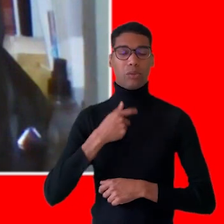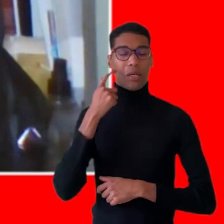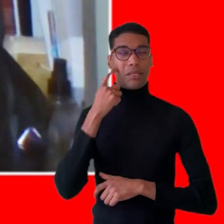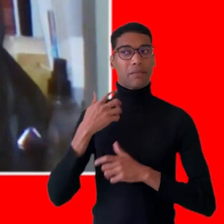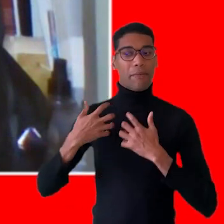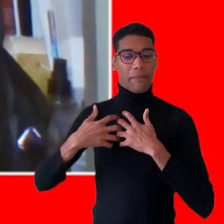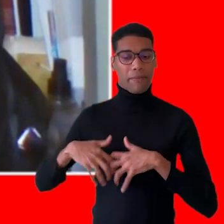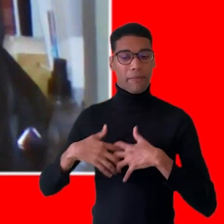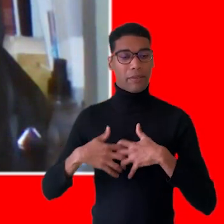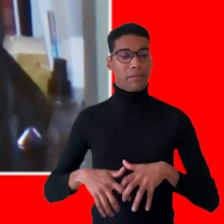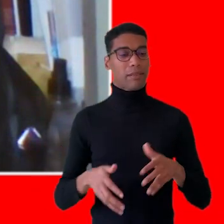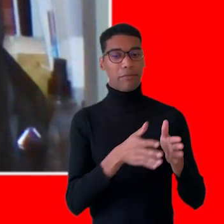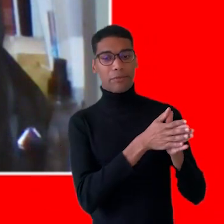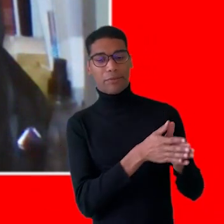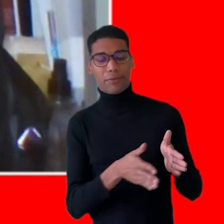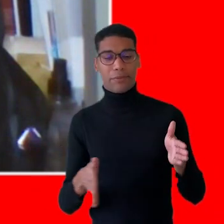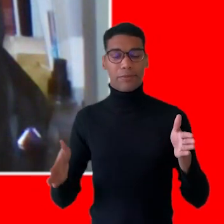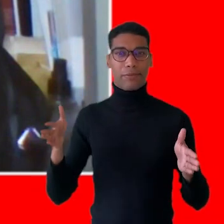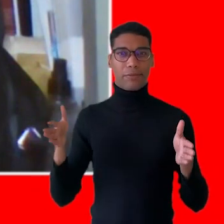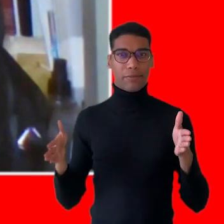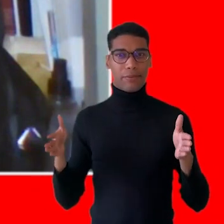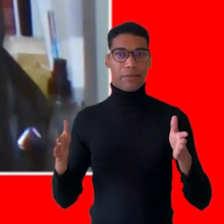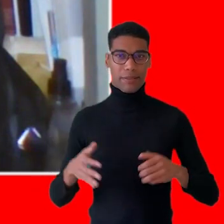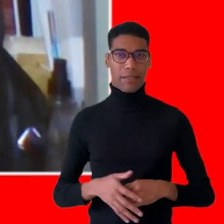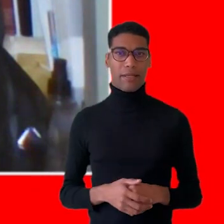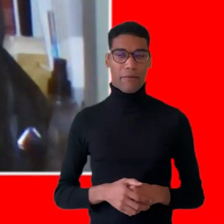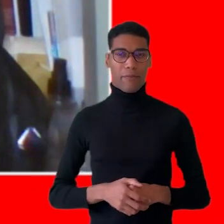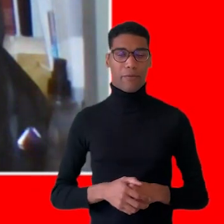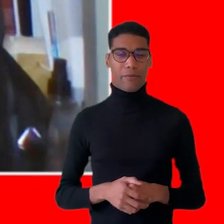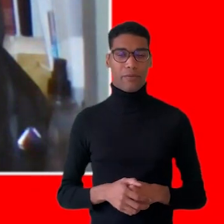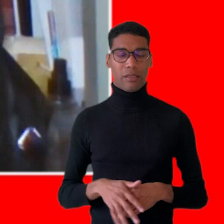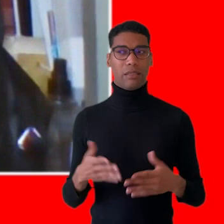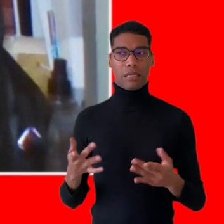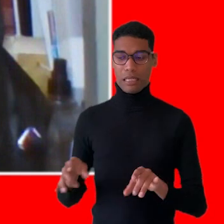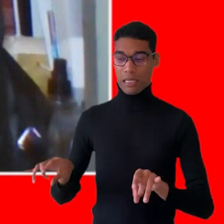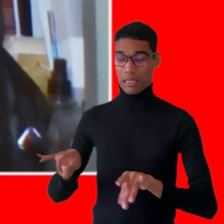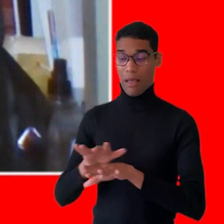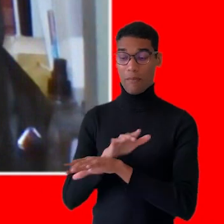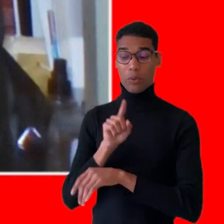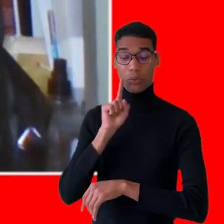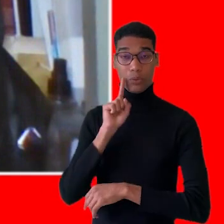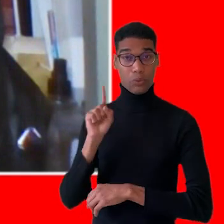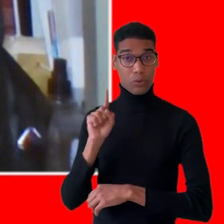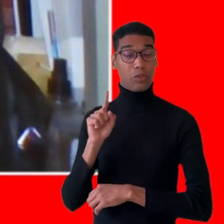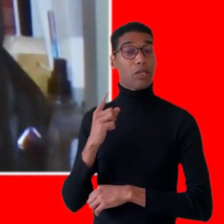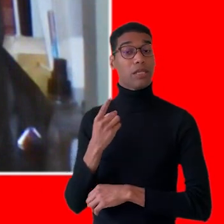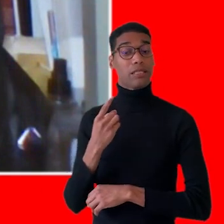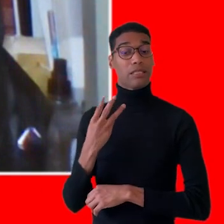longo, que em tese teria terminado em